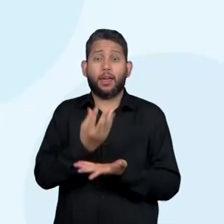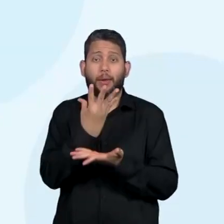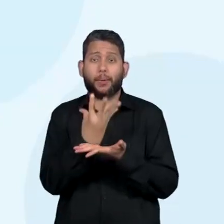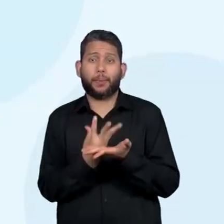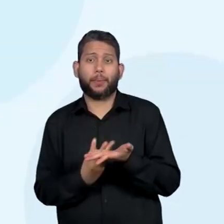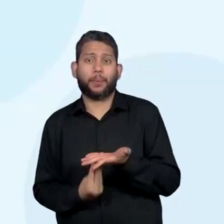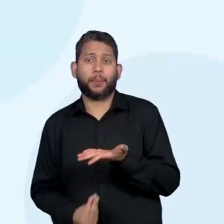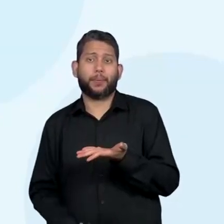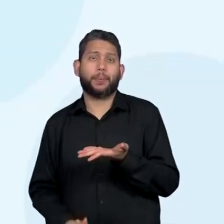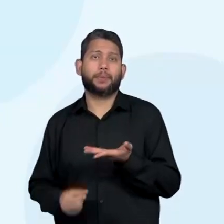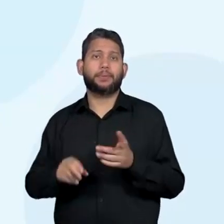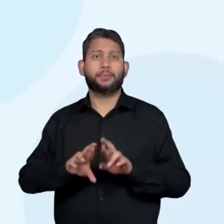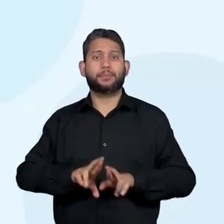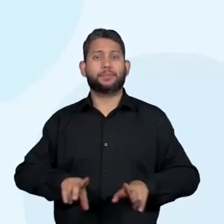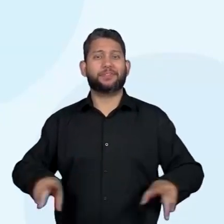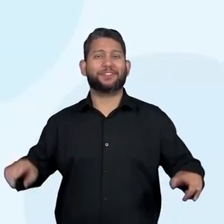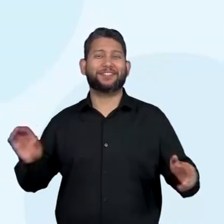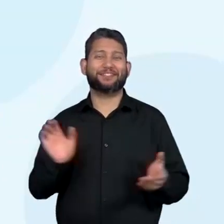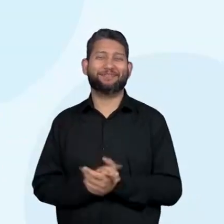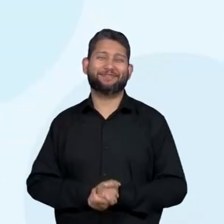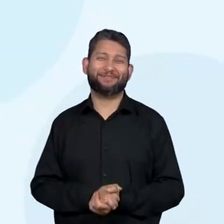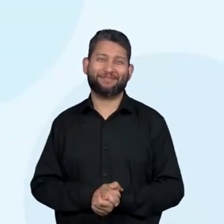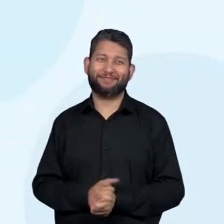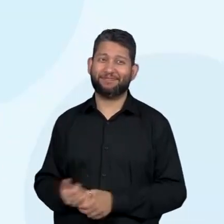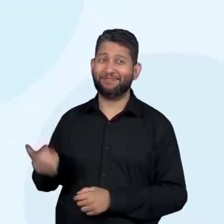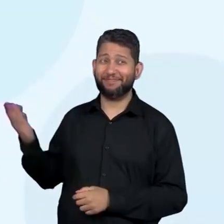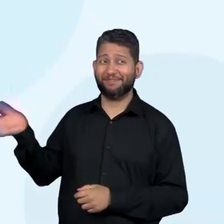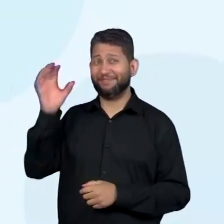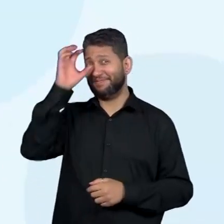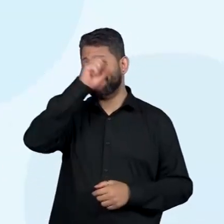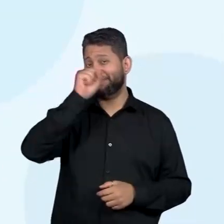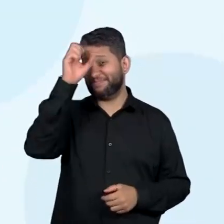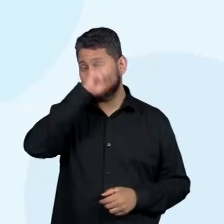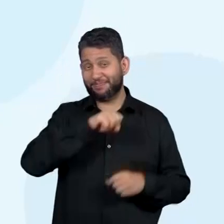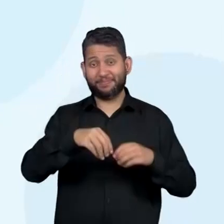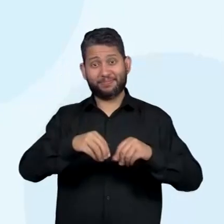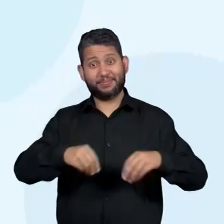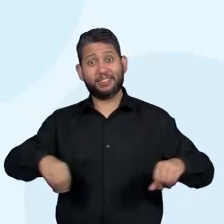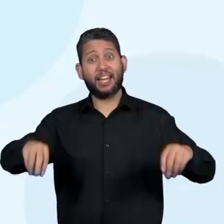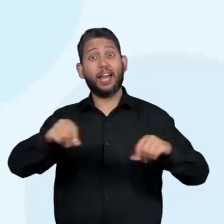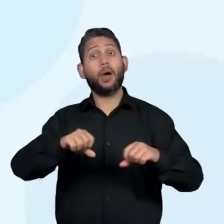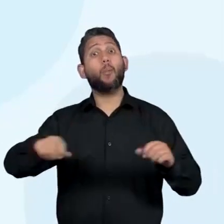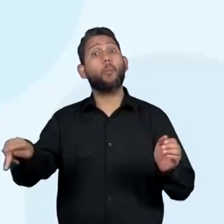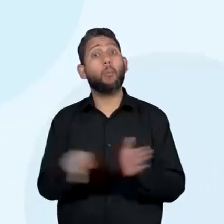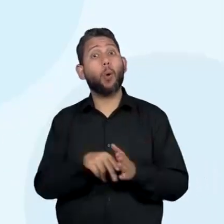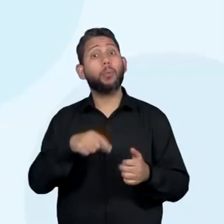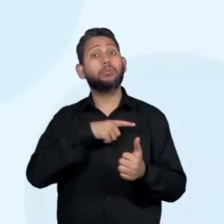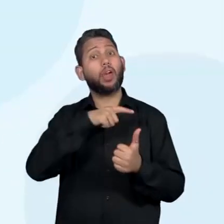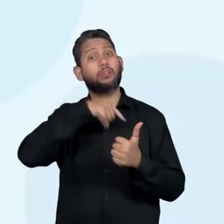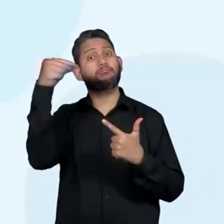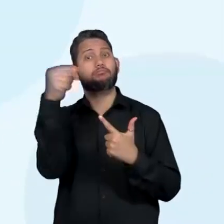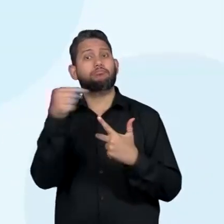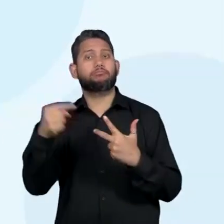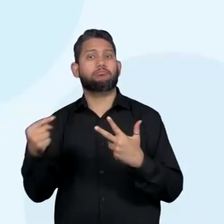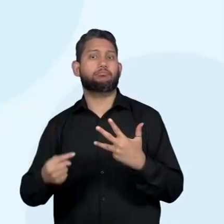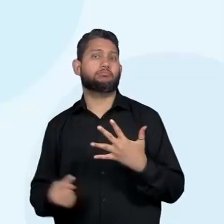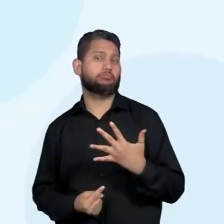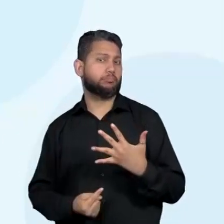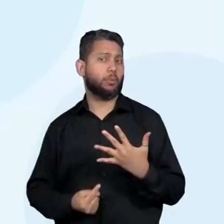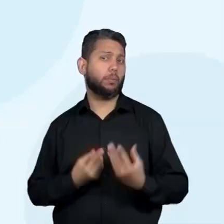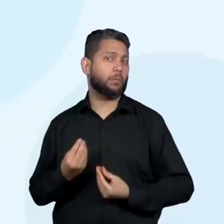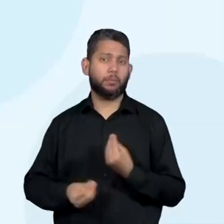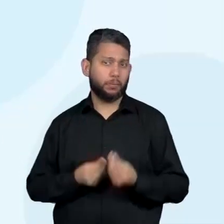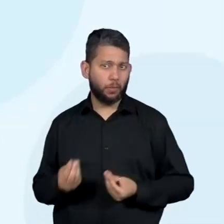permeabilidade, etc. Muito bem, o objeto do conhecimento são as características da terra, usos do solo. E